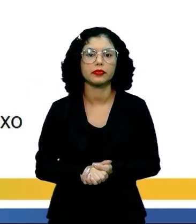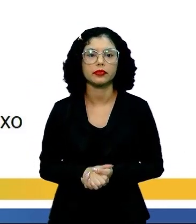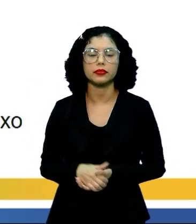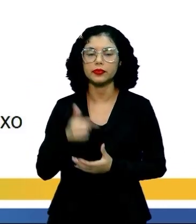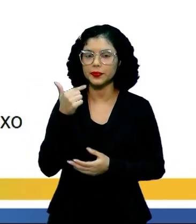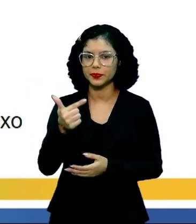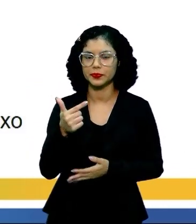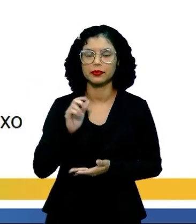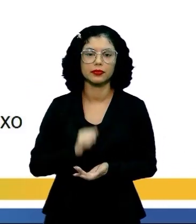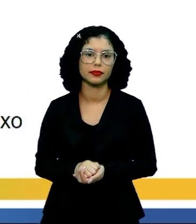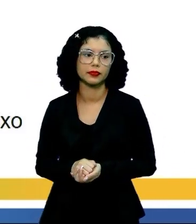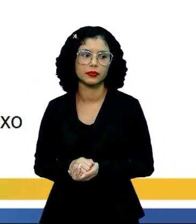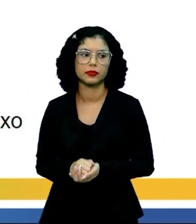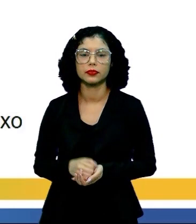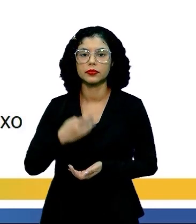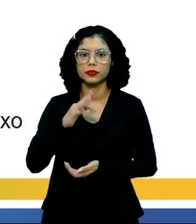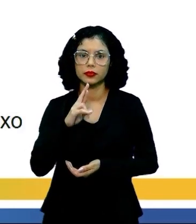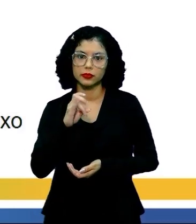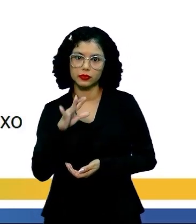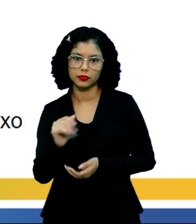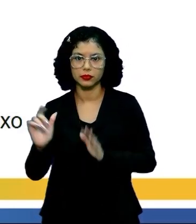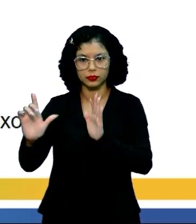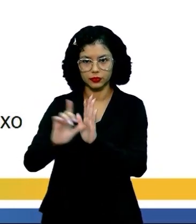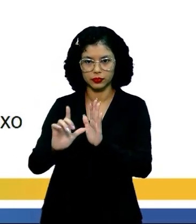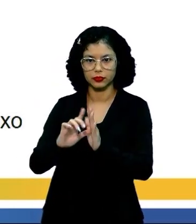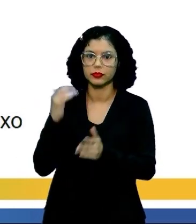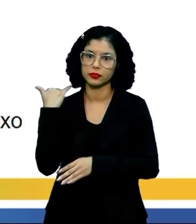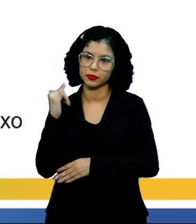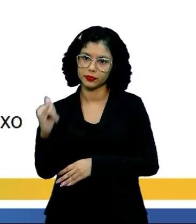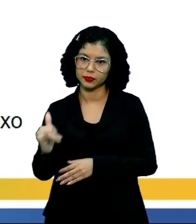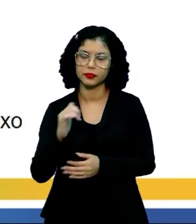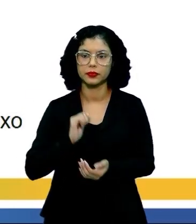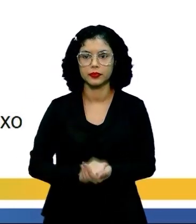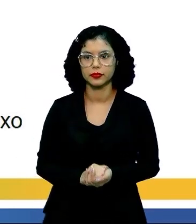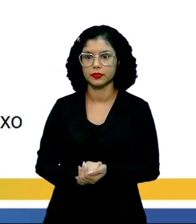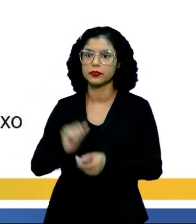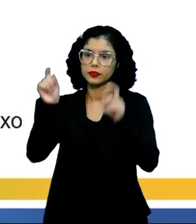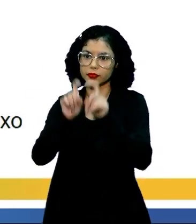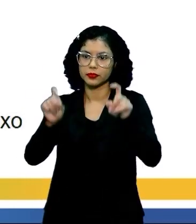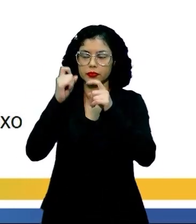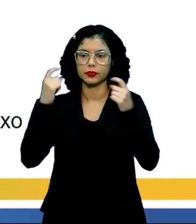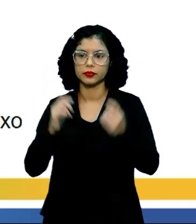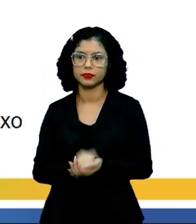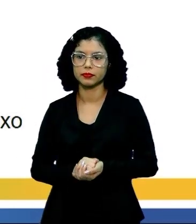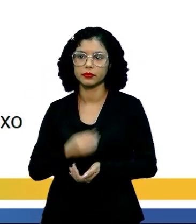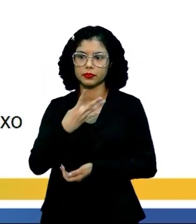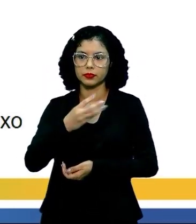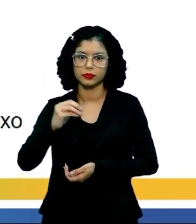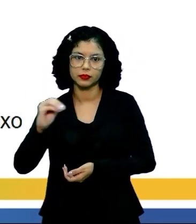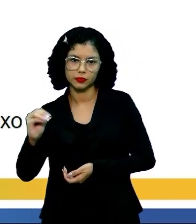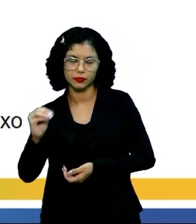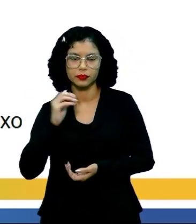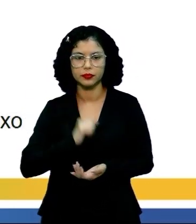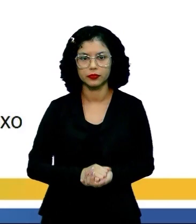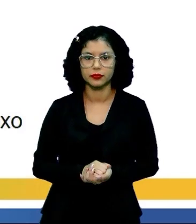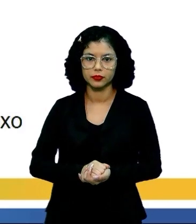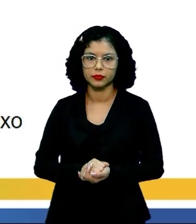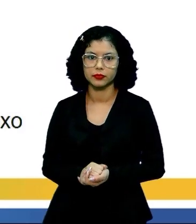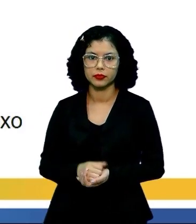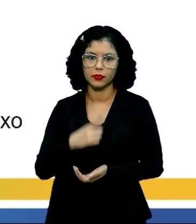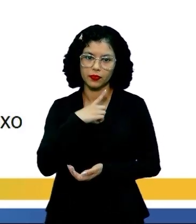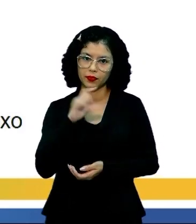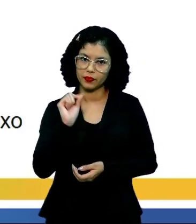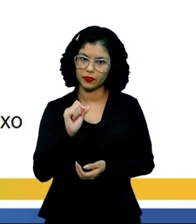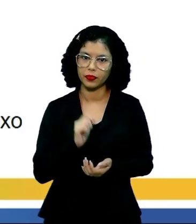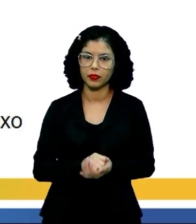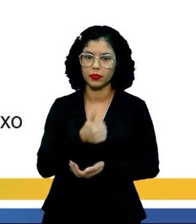esse exercício 2. Na promoção de uma loja de eletrodomésticos, um aparelho de som custava R$ 400. Ele teve